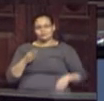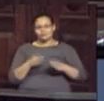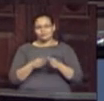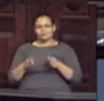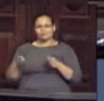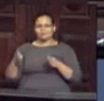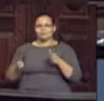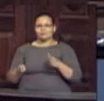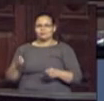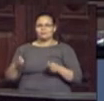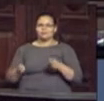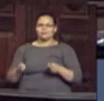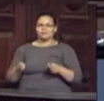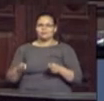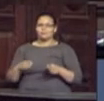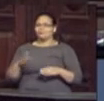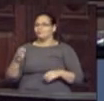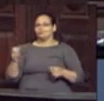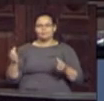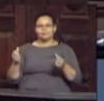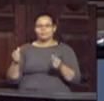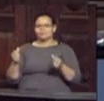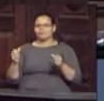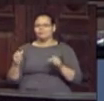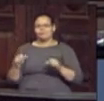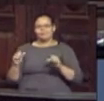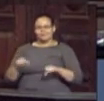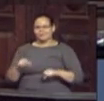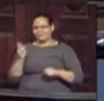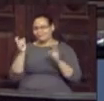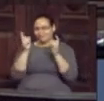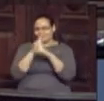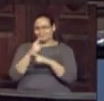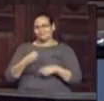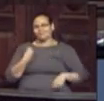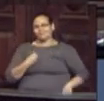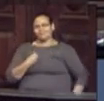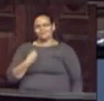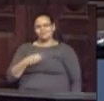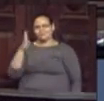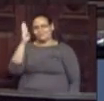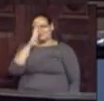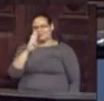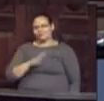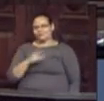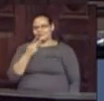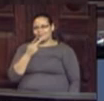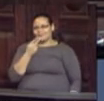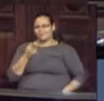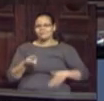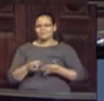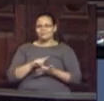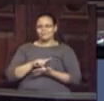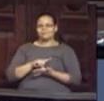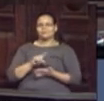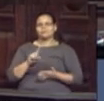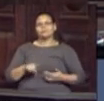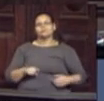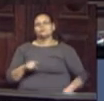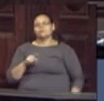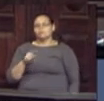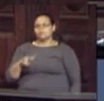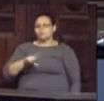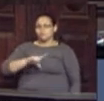período dos mais terríveis da vida brasileira, como já mencionou aqui mais cedo o Marcelo